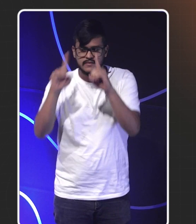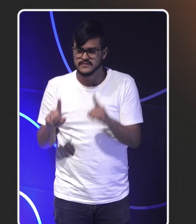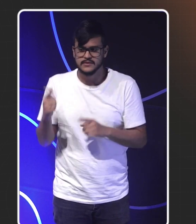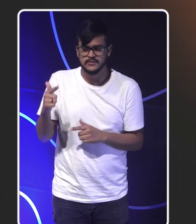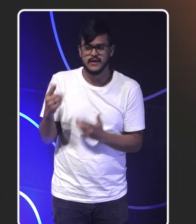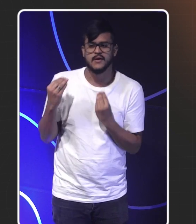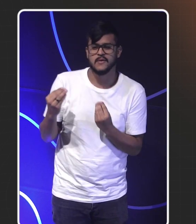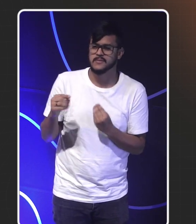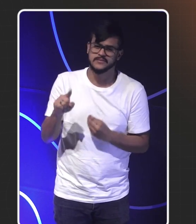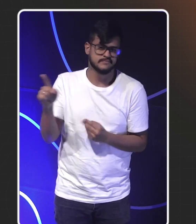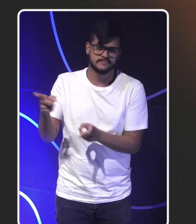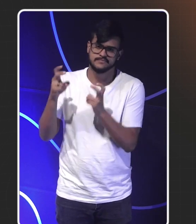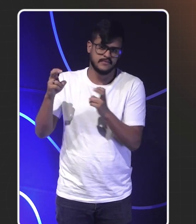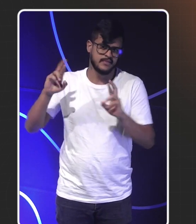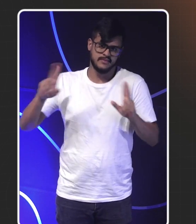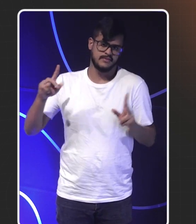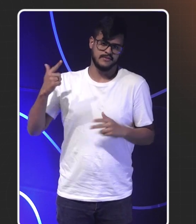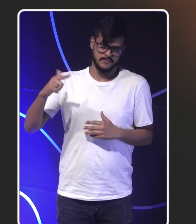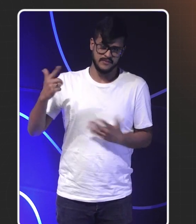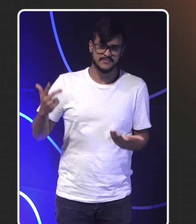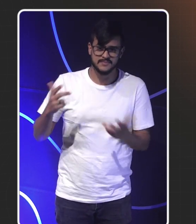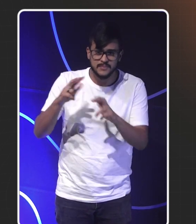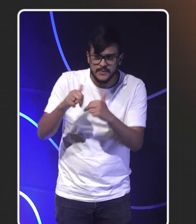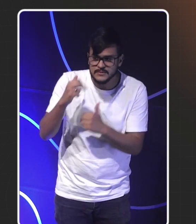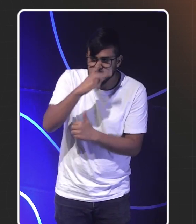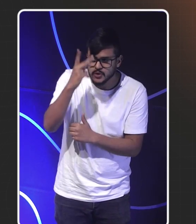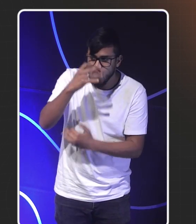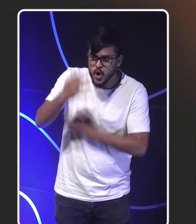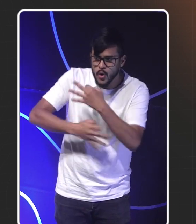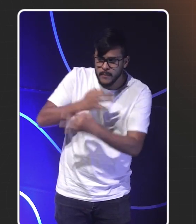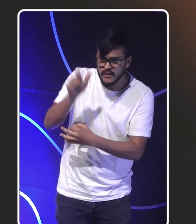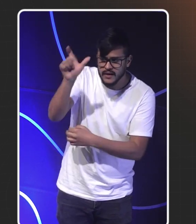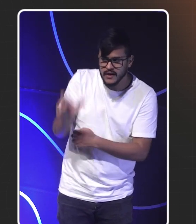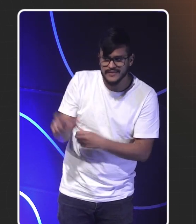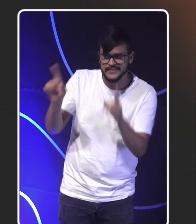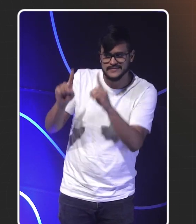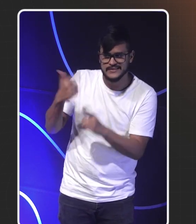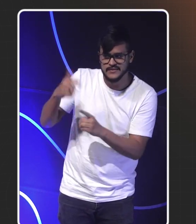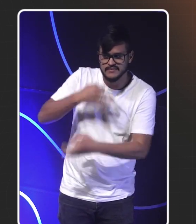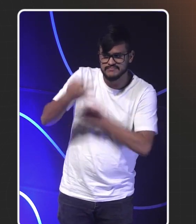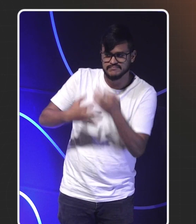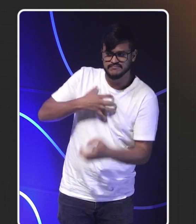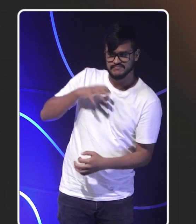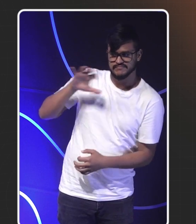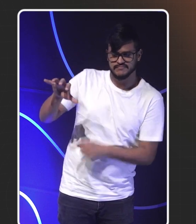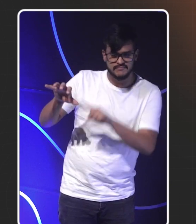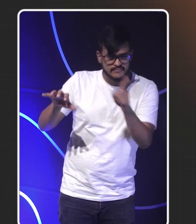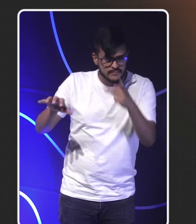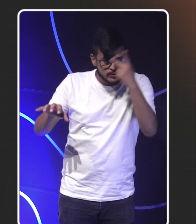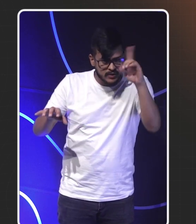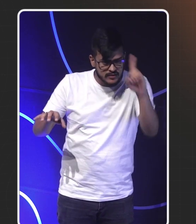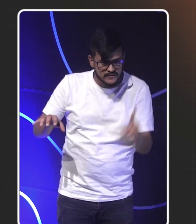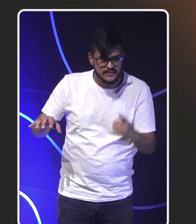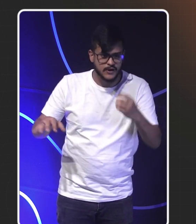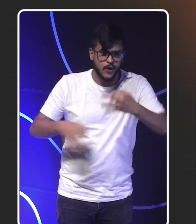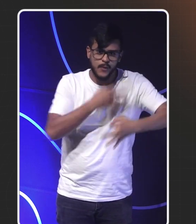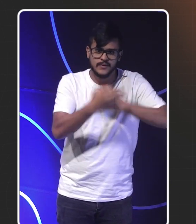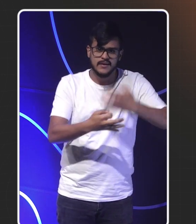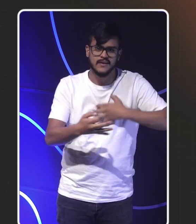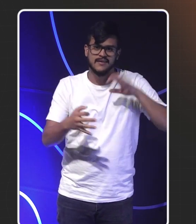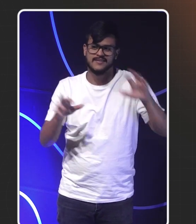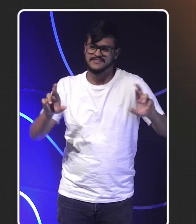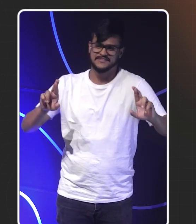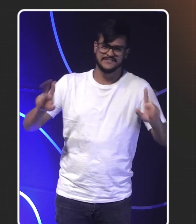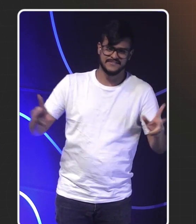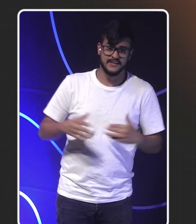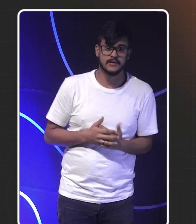também claramente o quanto o comentário de quem não tem deficiência é e o que tem vai para um outro caminho totalmente diferente. E eu acho que essa percepção também que as marcas